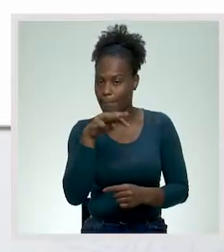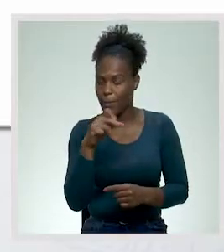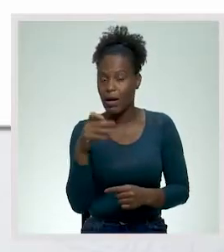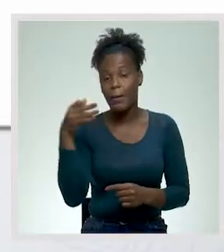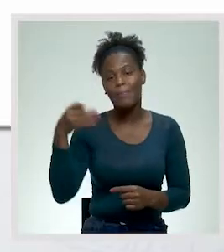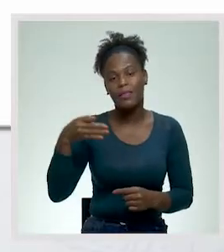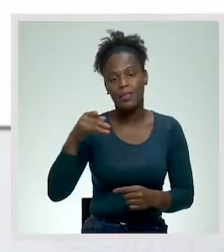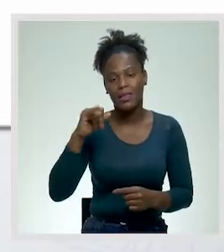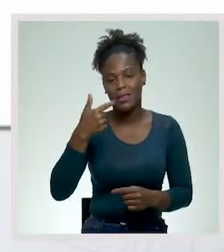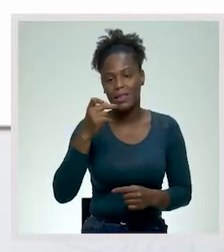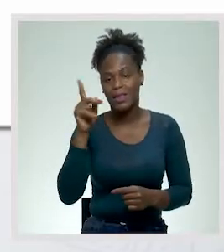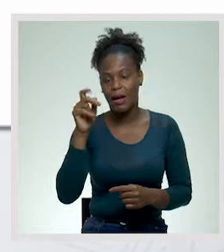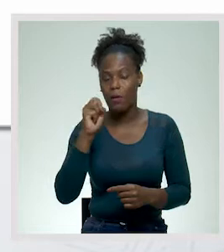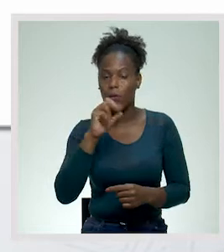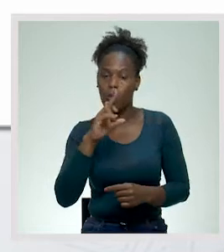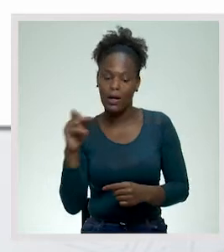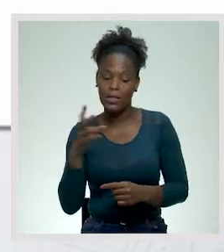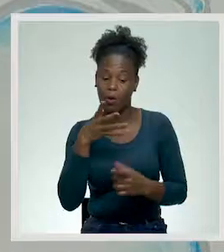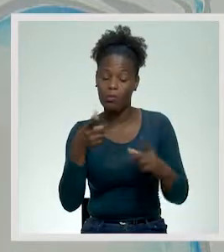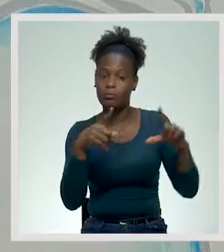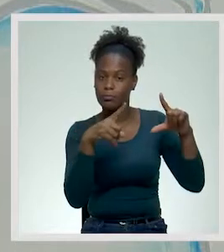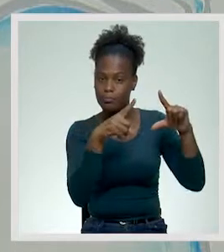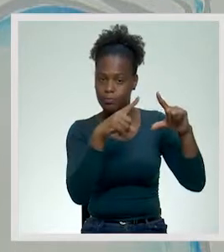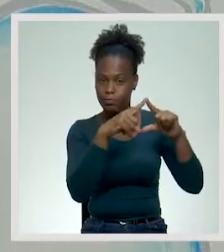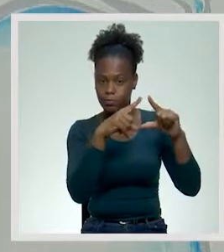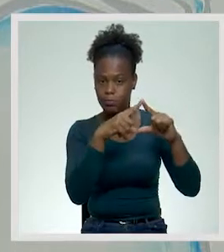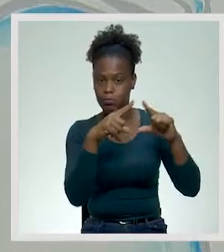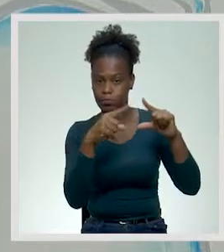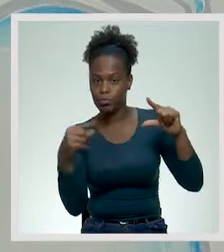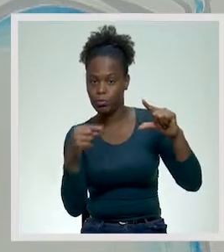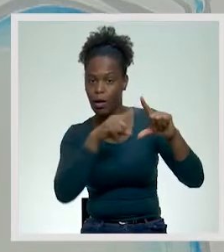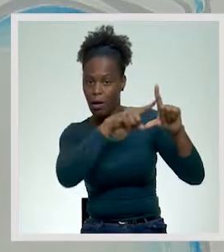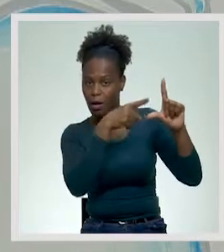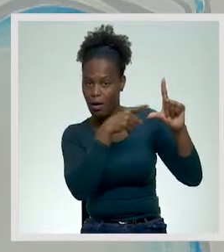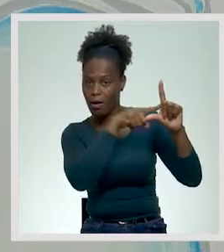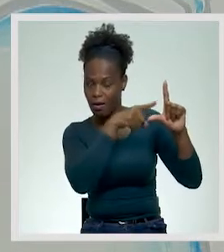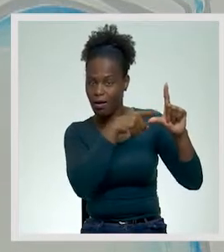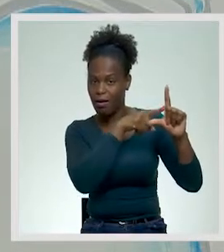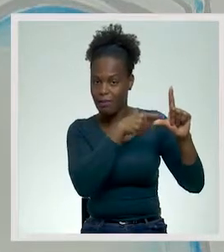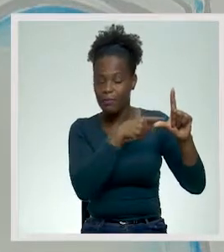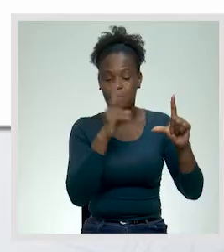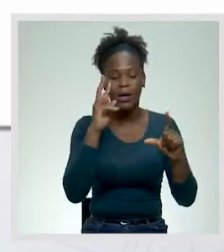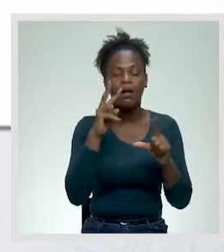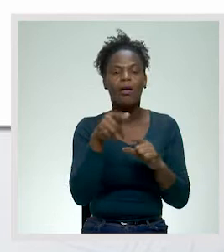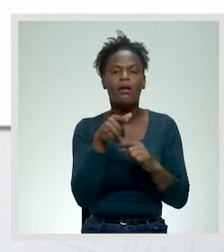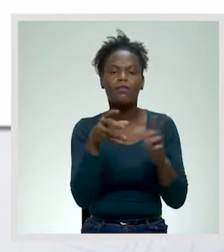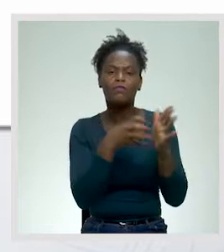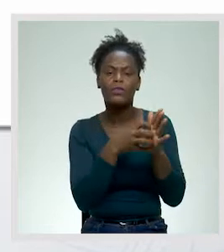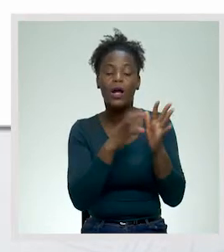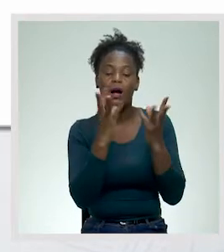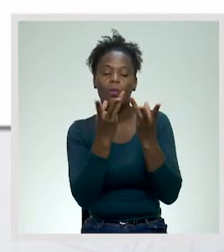Dado o triângulo retângulo, certo? Um triângulo retângulo, na figura seguinte calcula o comprimento